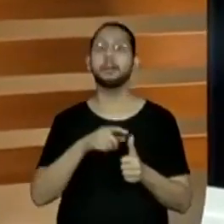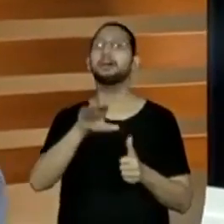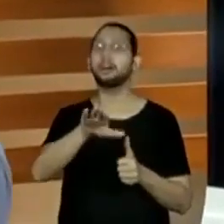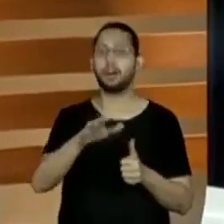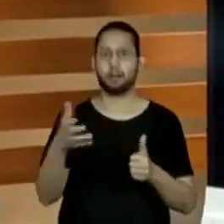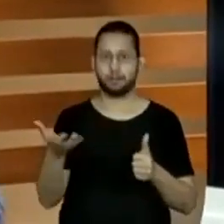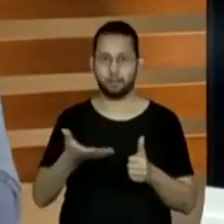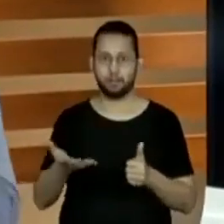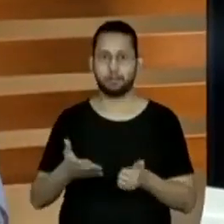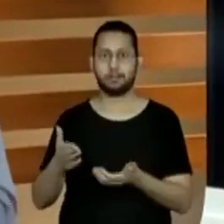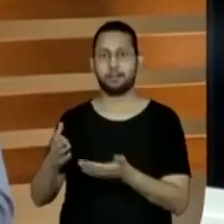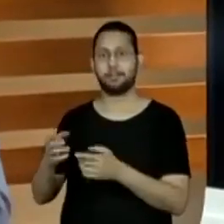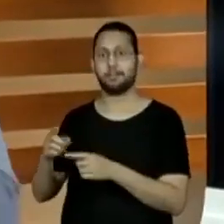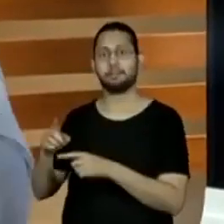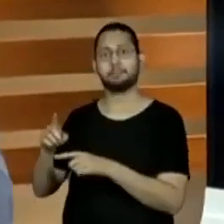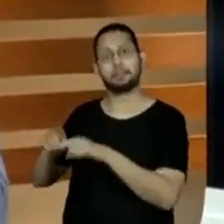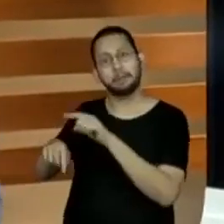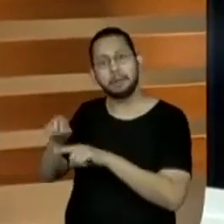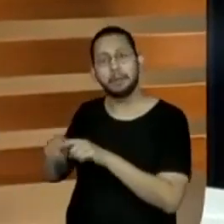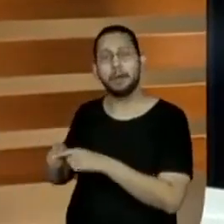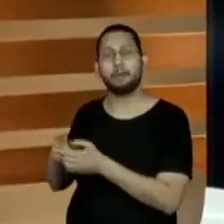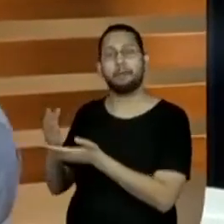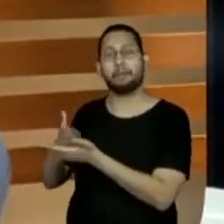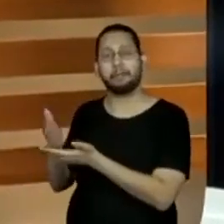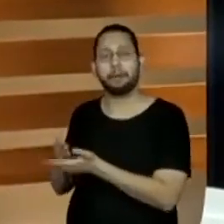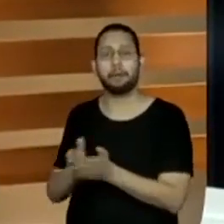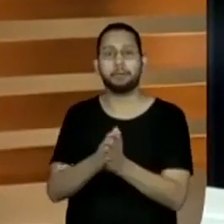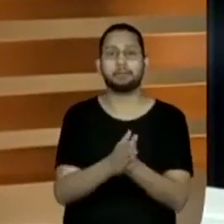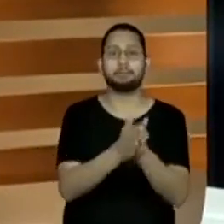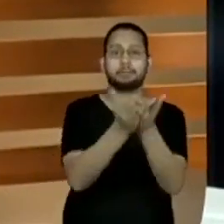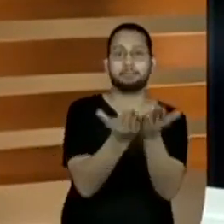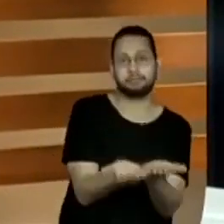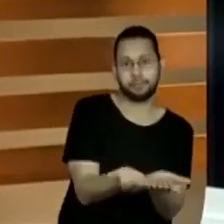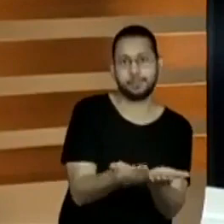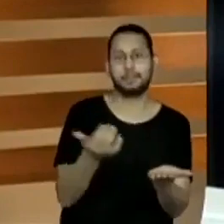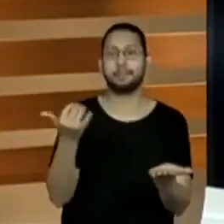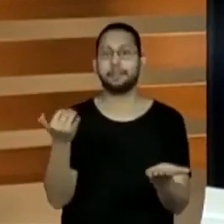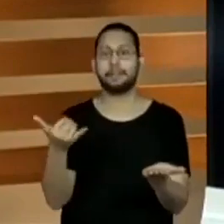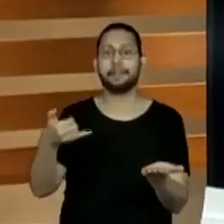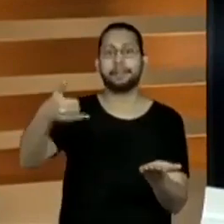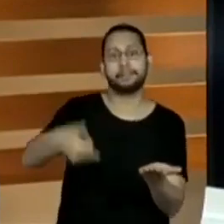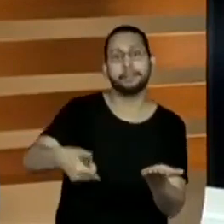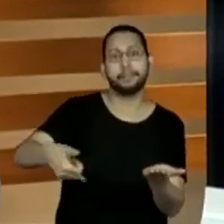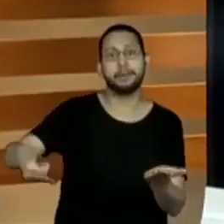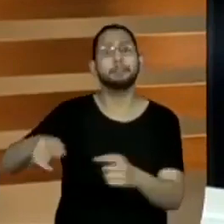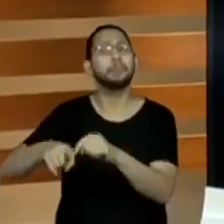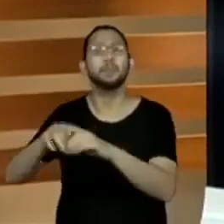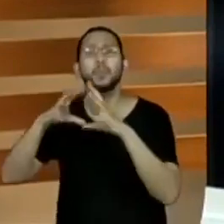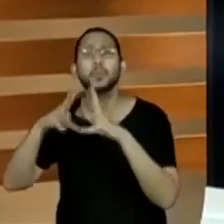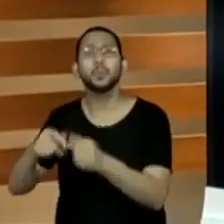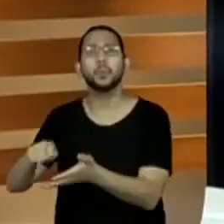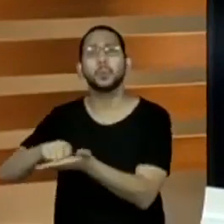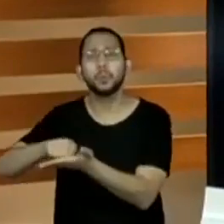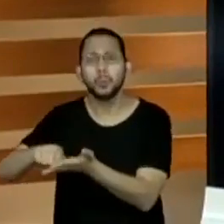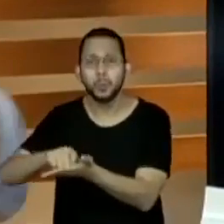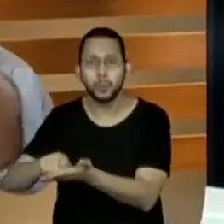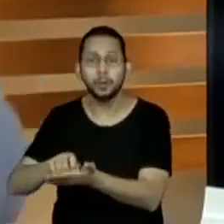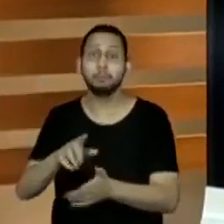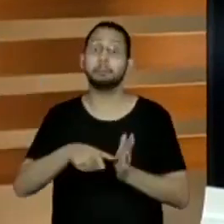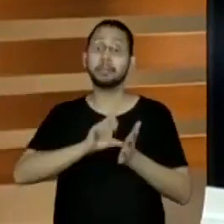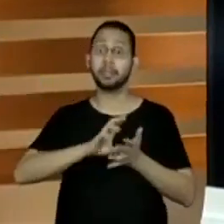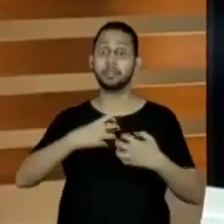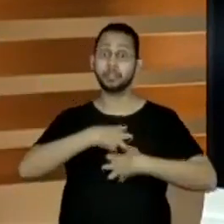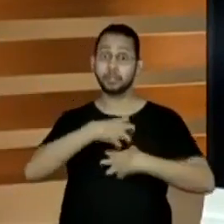caderno, separa uma caneta e, o melhor, crie um hábito de estudo. Como a professora Maria já disse